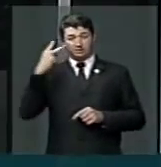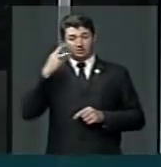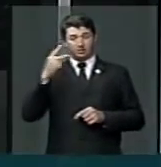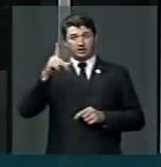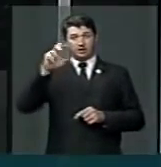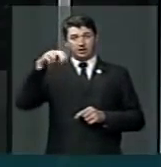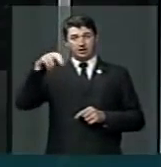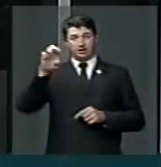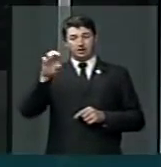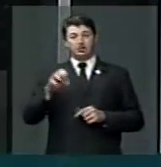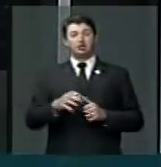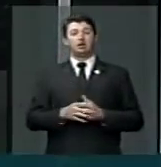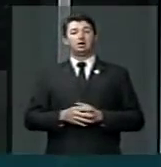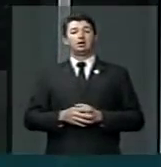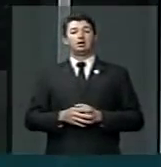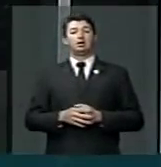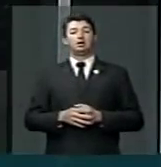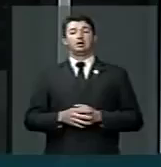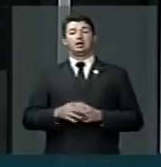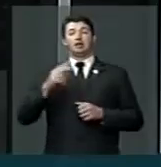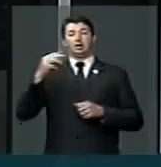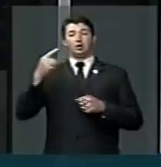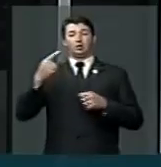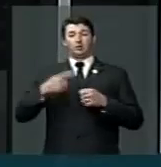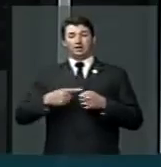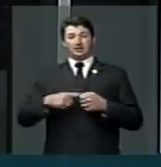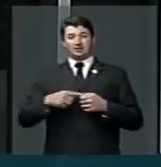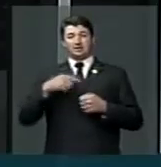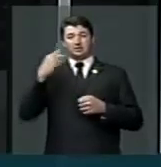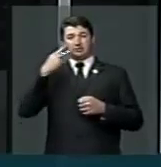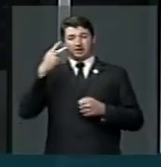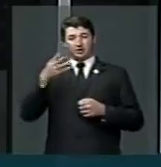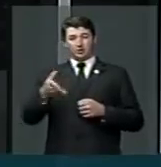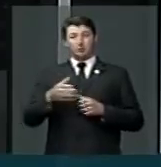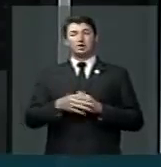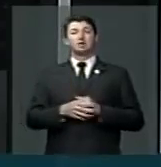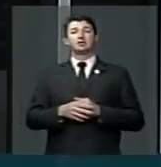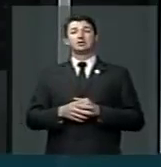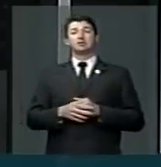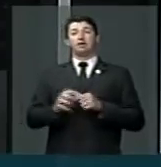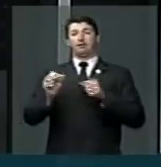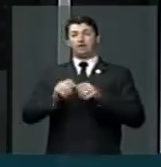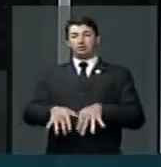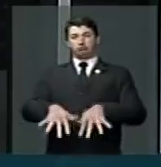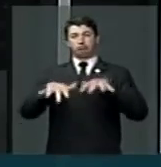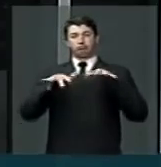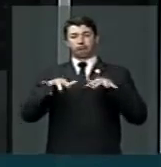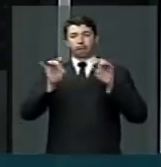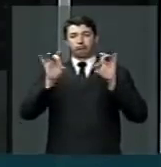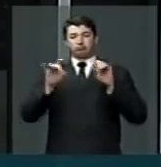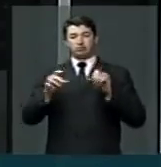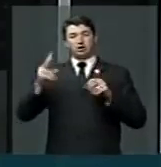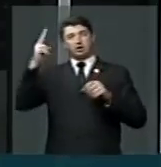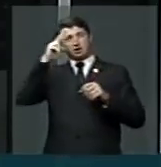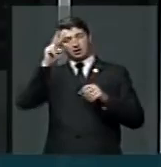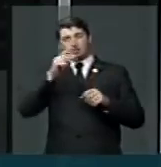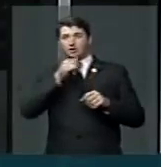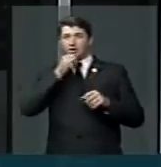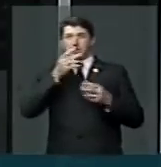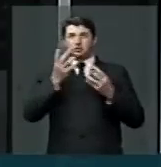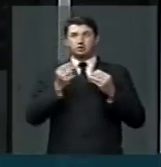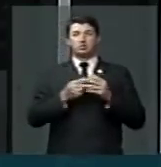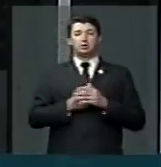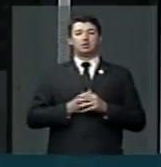Lene, na Câmara Municipal de Patinga, realizou um ato relembrando com muita